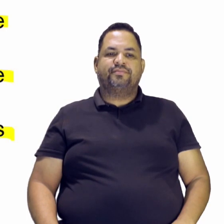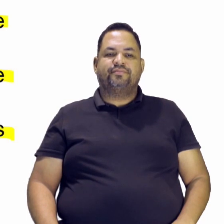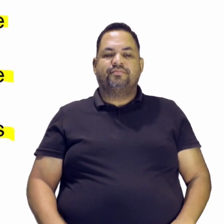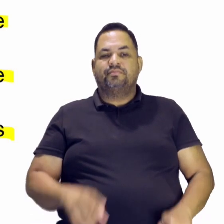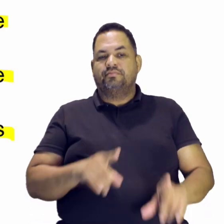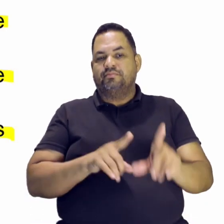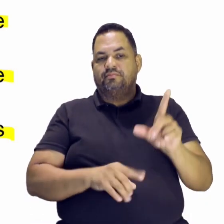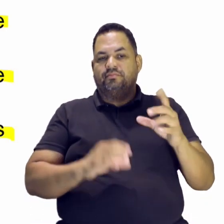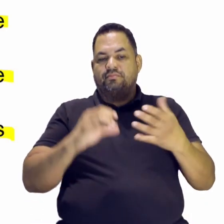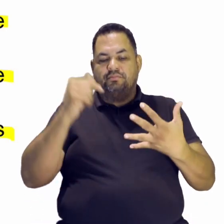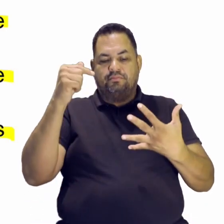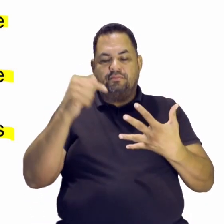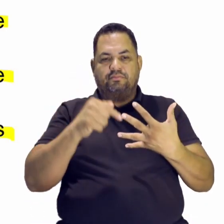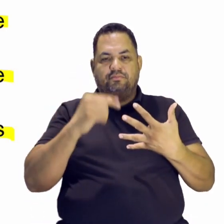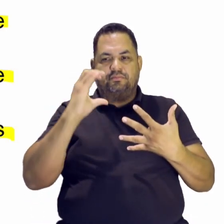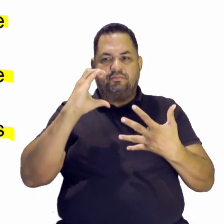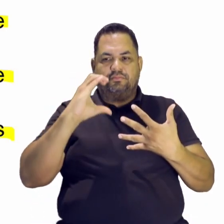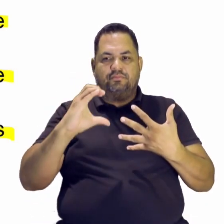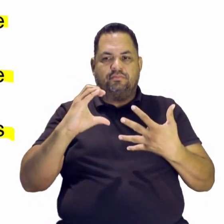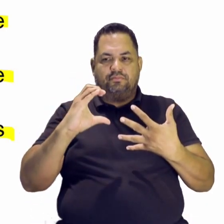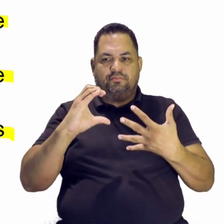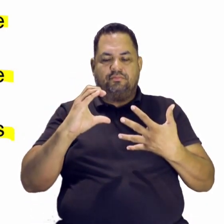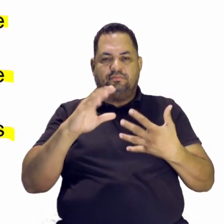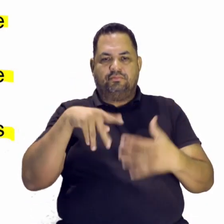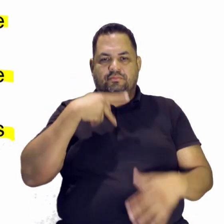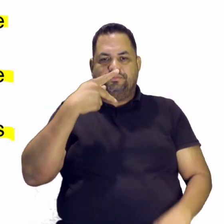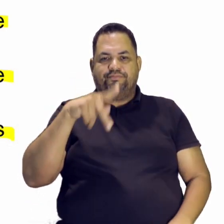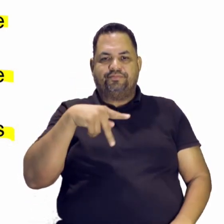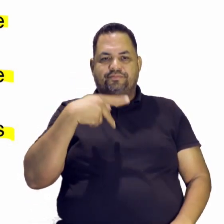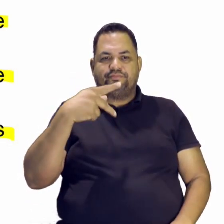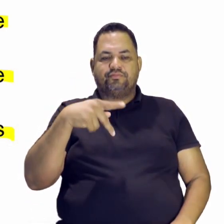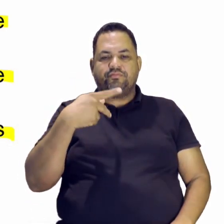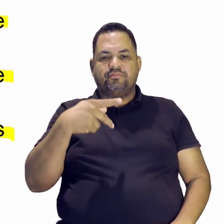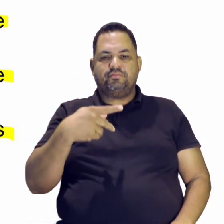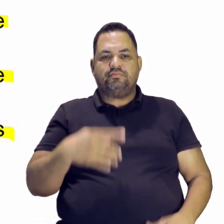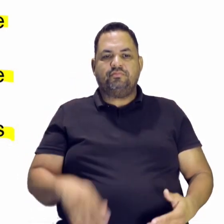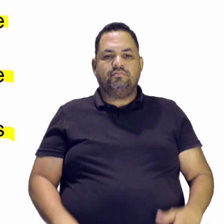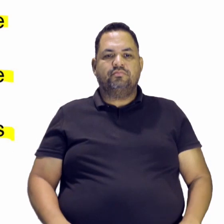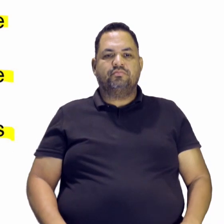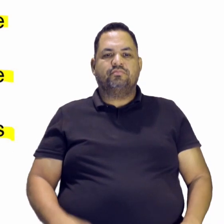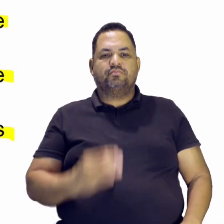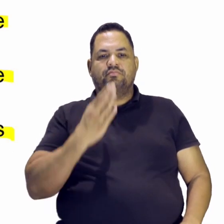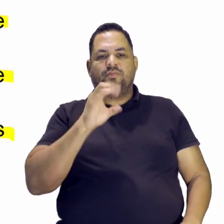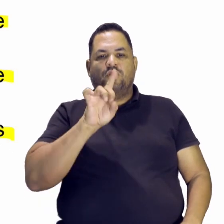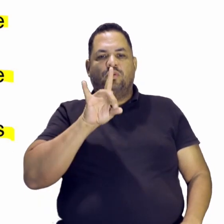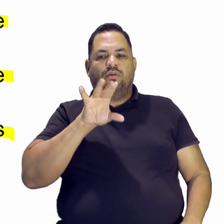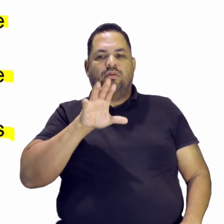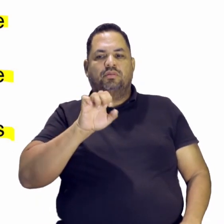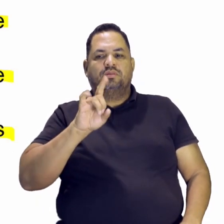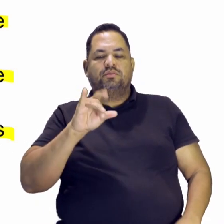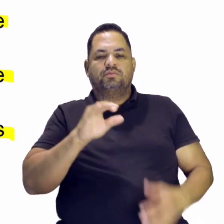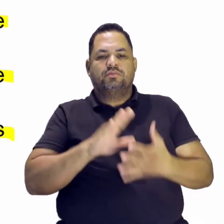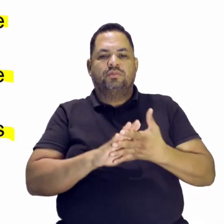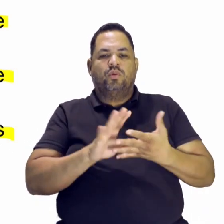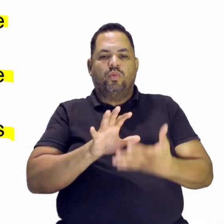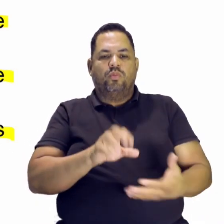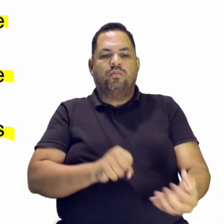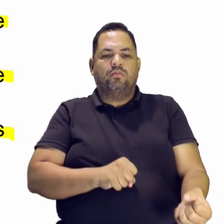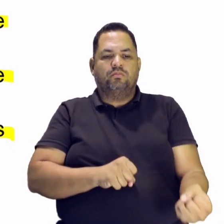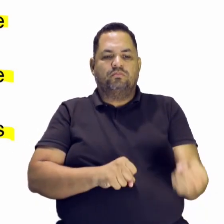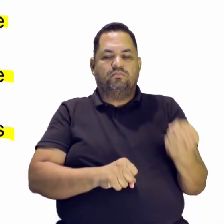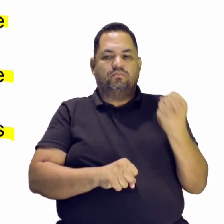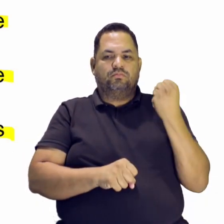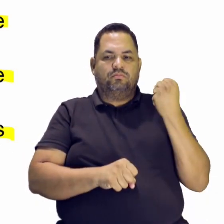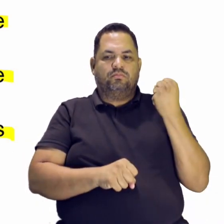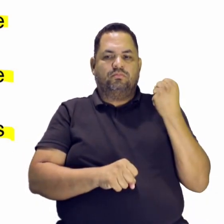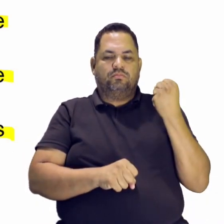a letra C, que a gente está falando de uma fase de contração, onde o meu músculo aproxima, ele encurta,